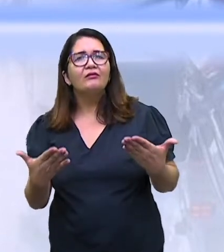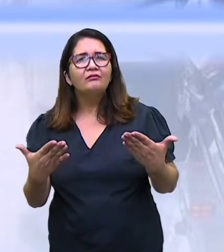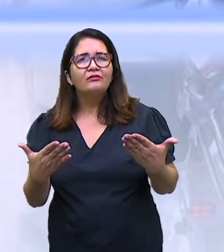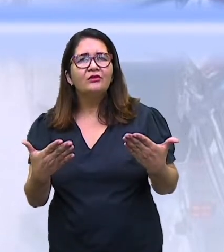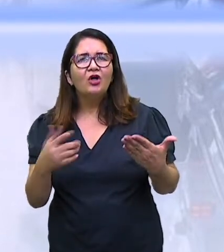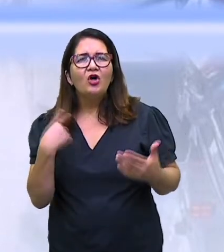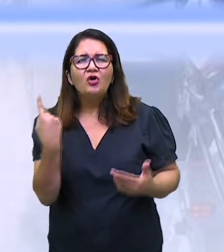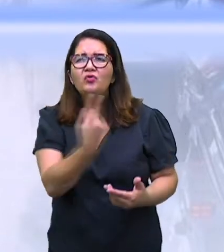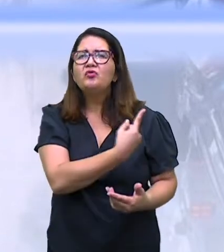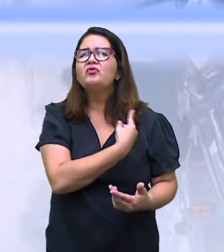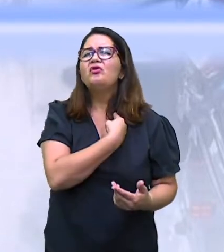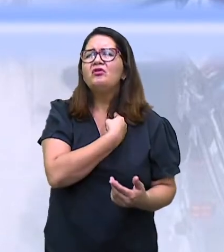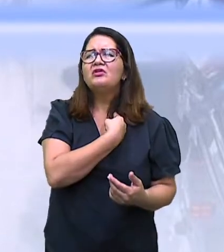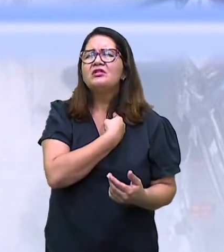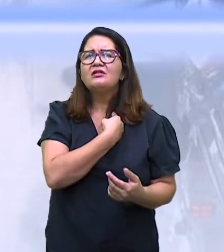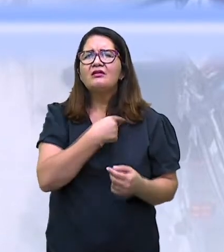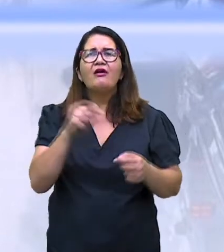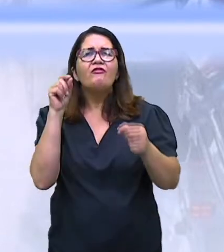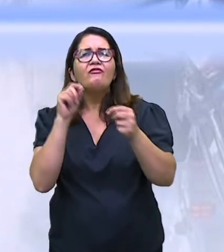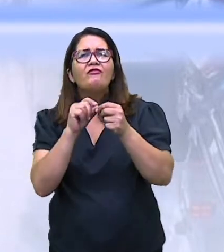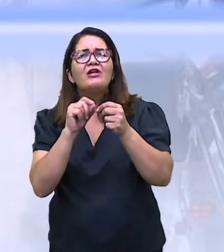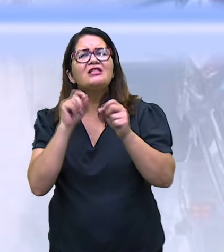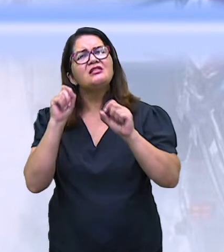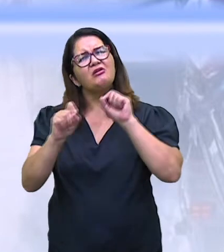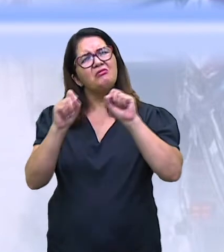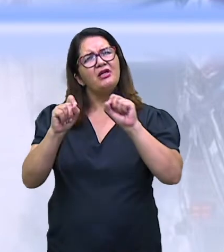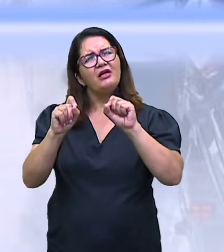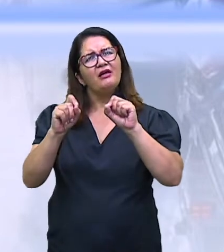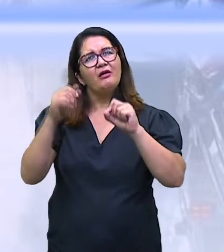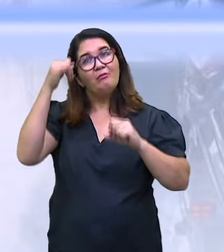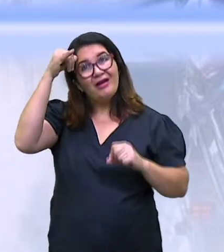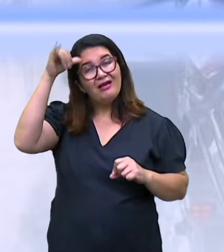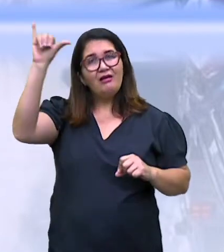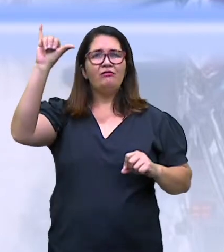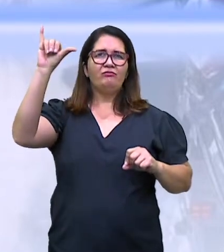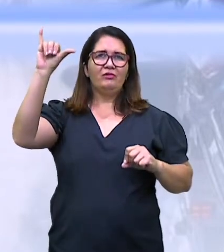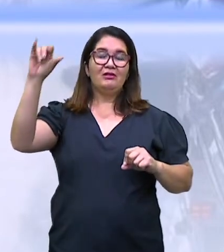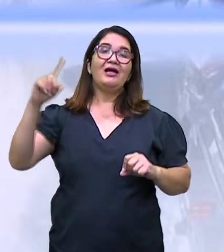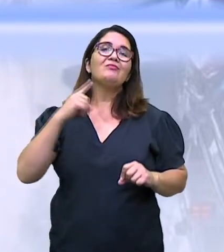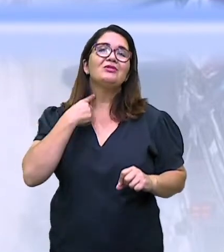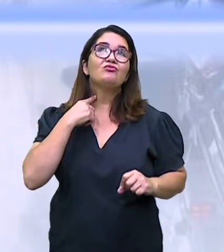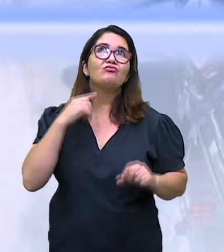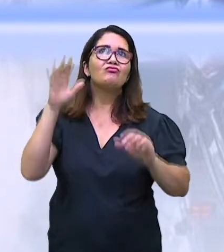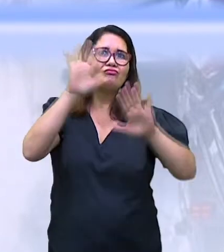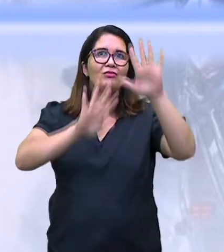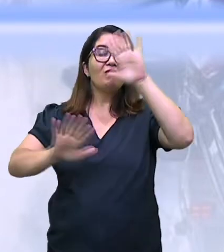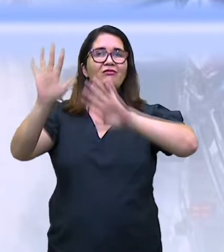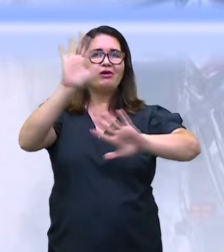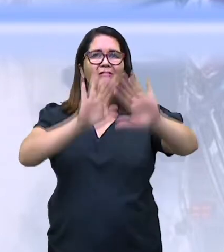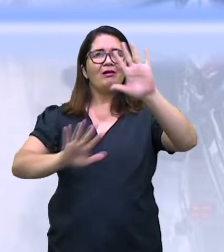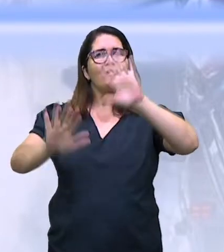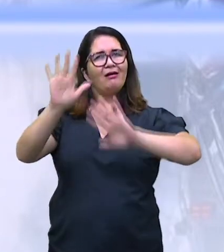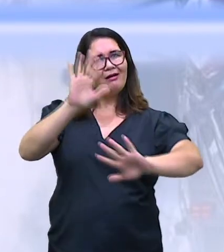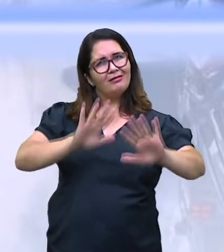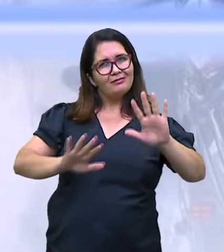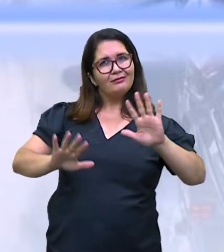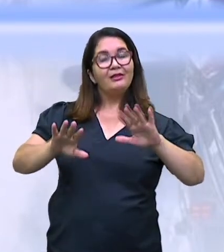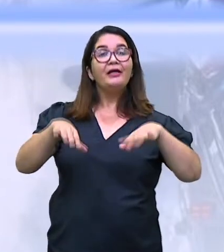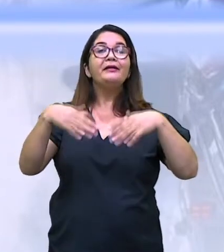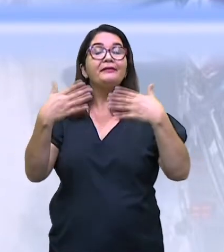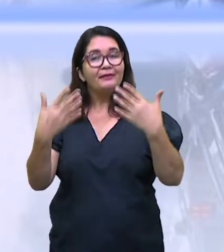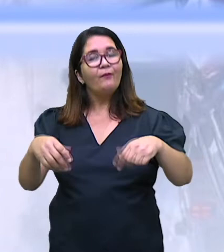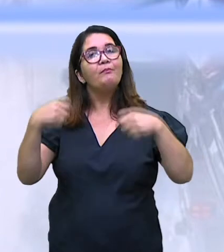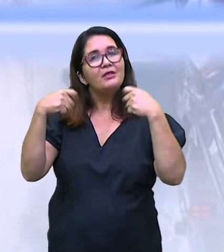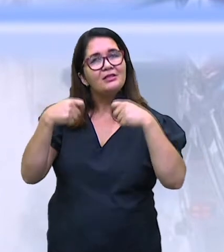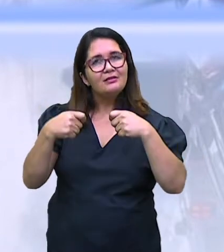gente poderia fazer para evitarmos toda essa condição? Olha só, o uso de filtros em chaminés